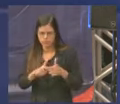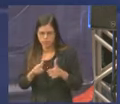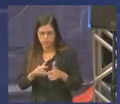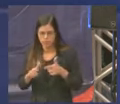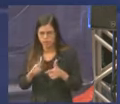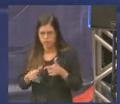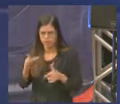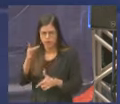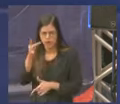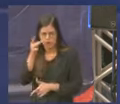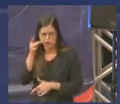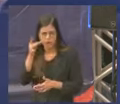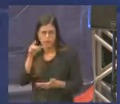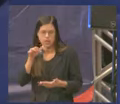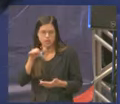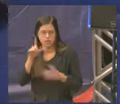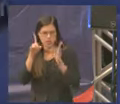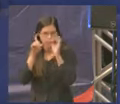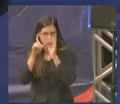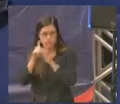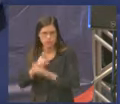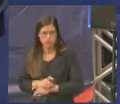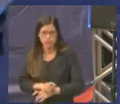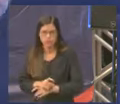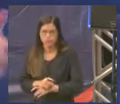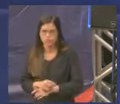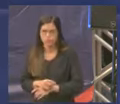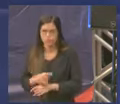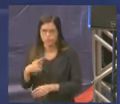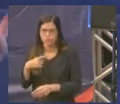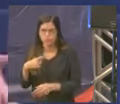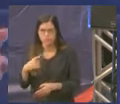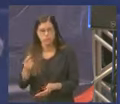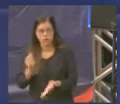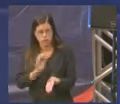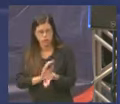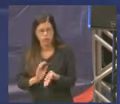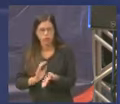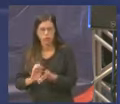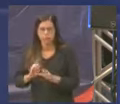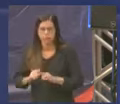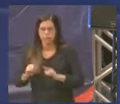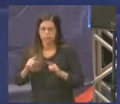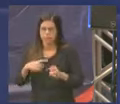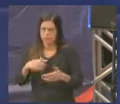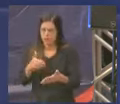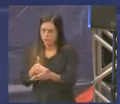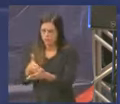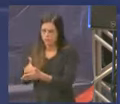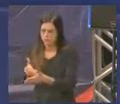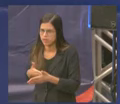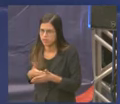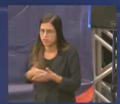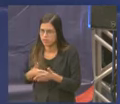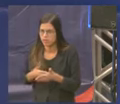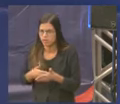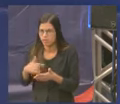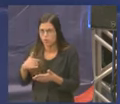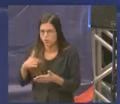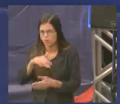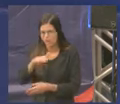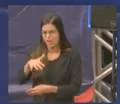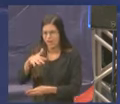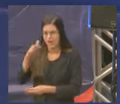realidade dura, né, um país com tantos recursos, a gente observa isso o tempo todo, mas com muitas limitações. Eu venho da filosofia